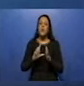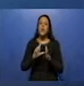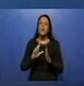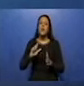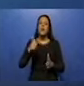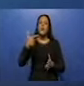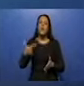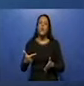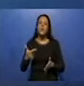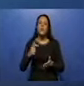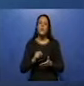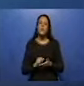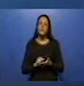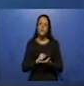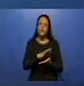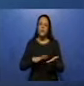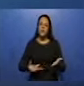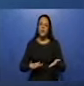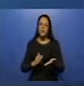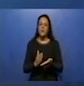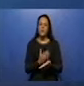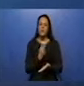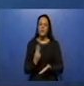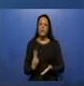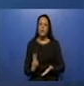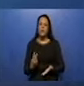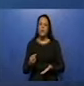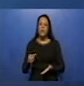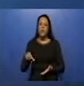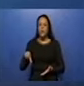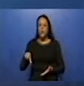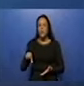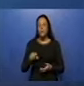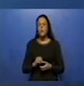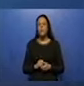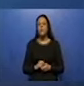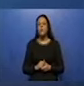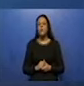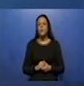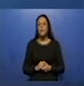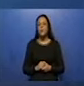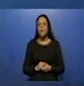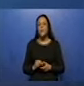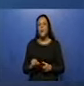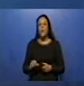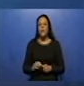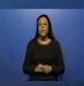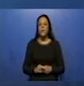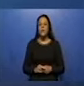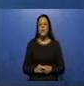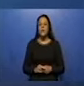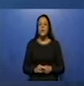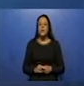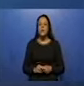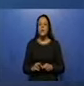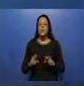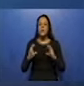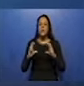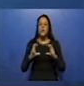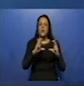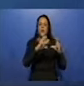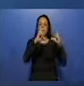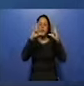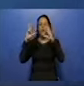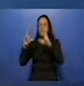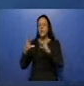página 209. Vamos fazer a leitura do que se pede. Nas regiões onde ocorre uma pecuária